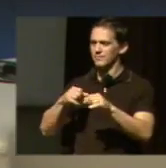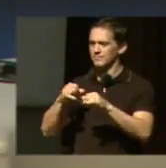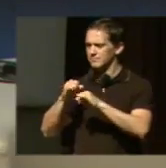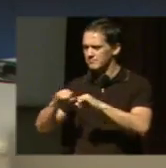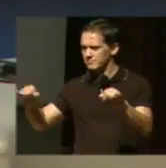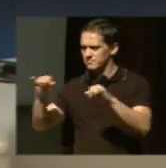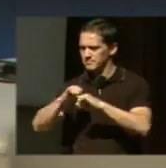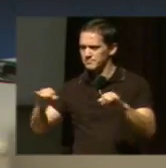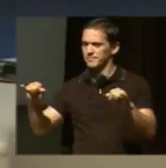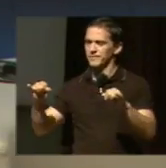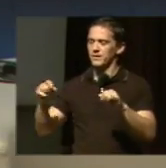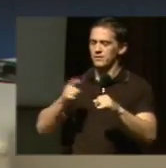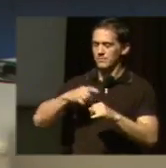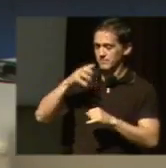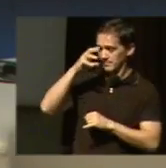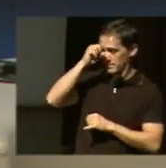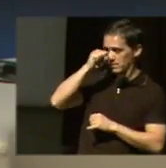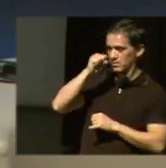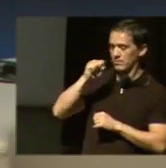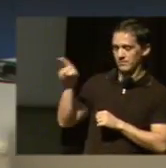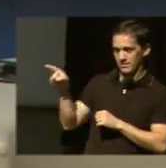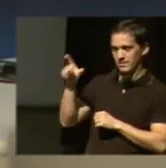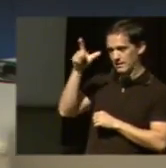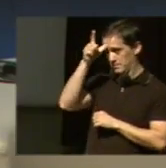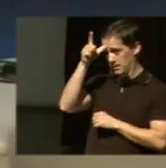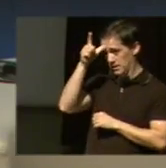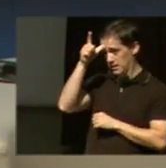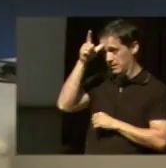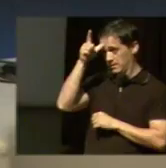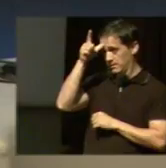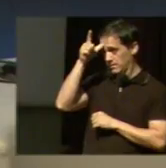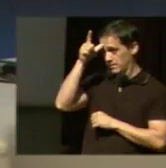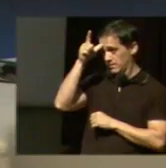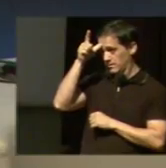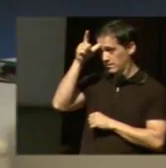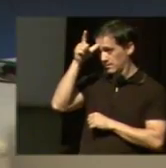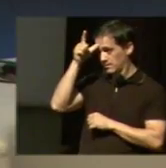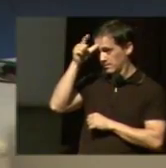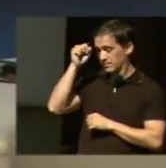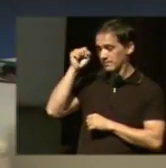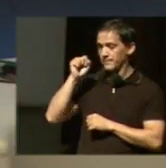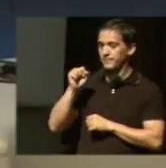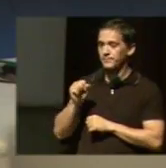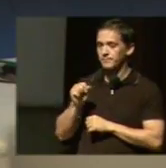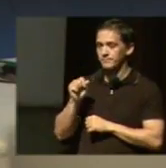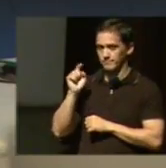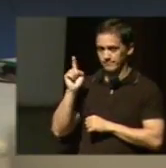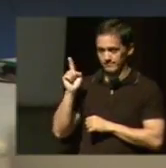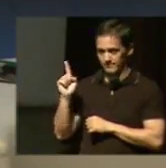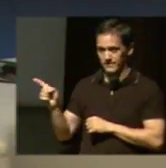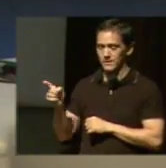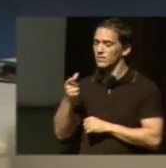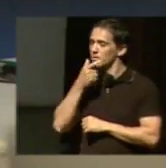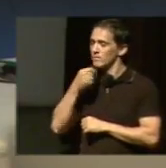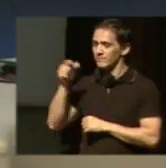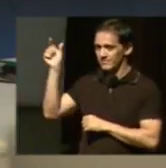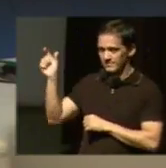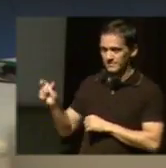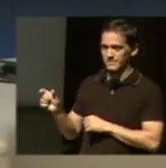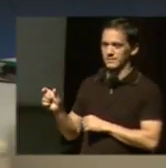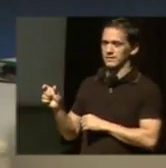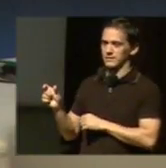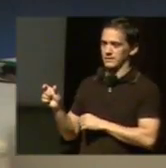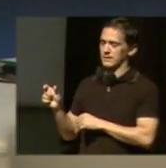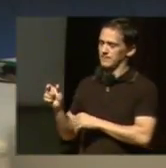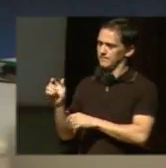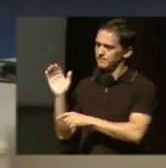muito bem, e isso foi na Alemanha também, a Ursula Lea, uma das grandes pessoas que lutava contra a imagem negativa da